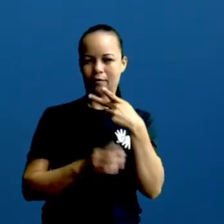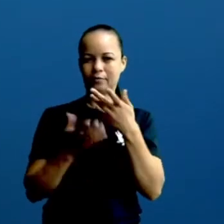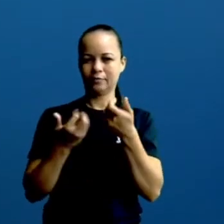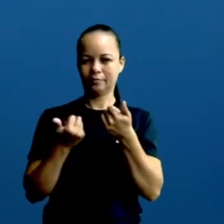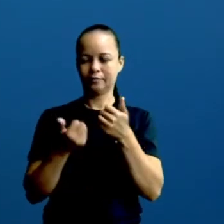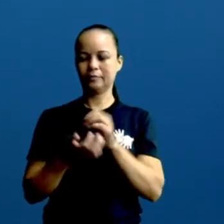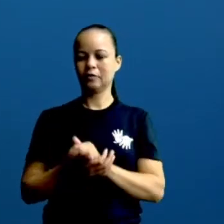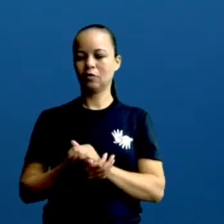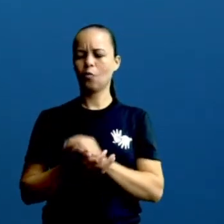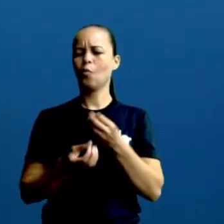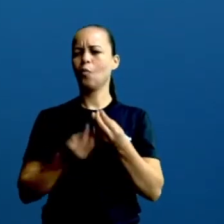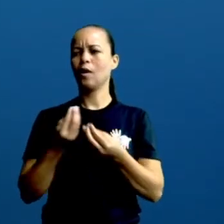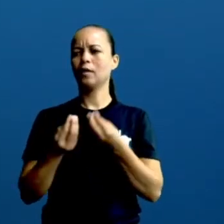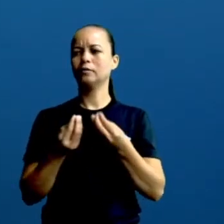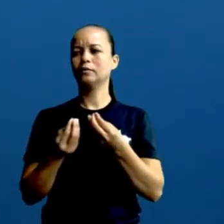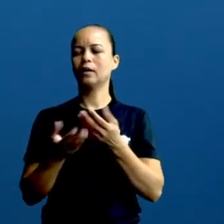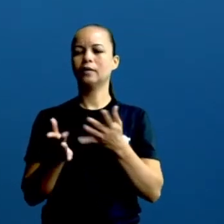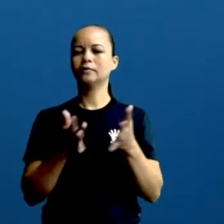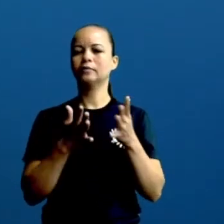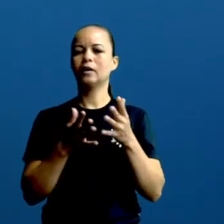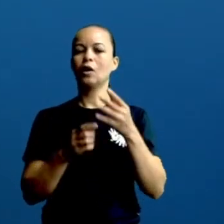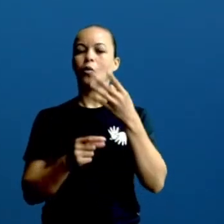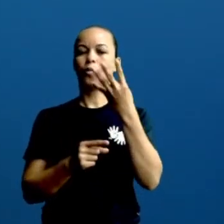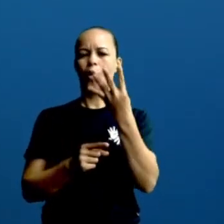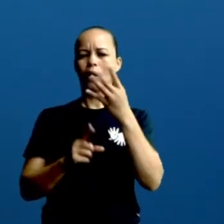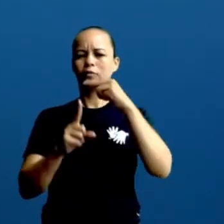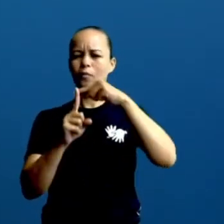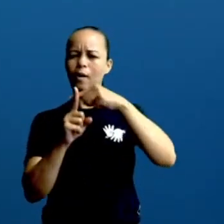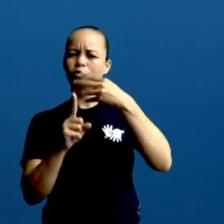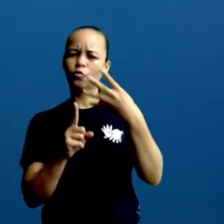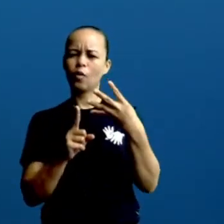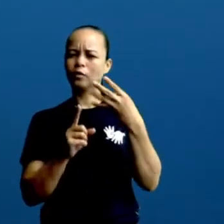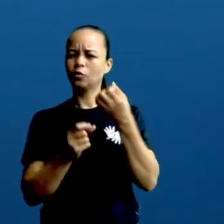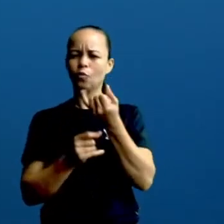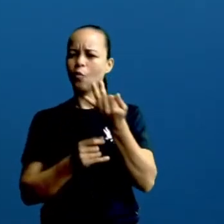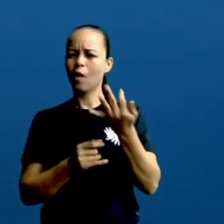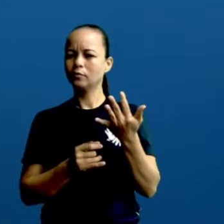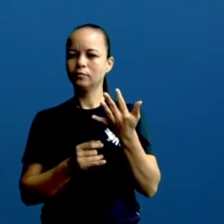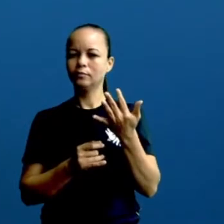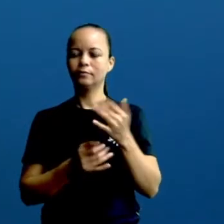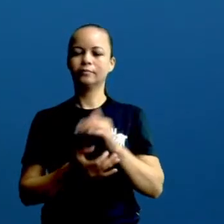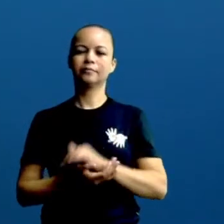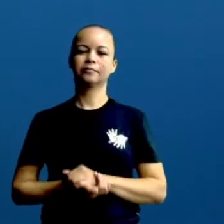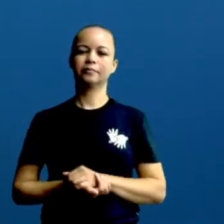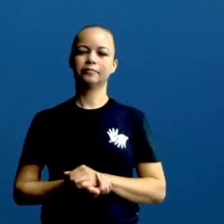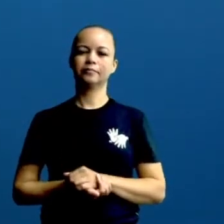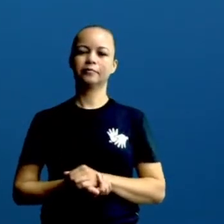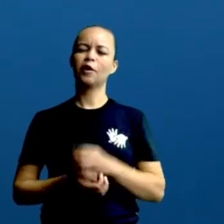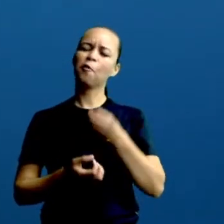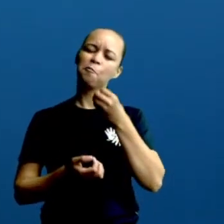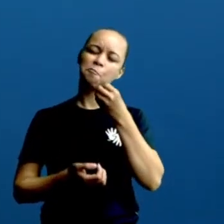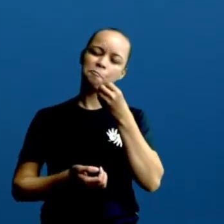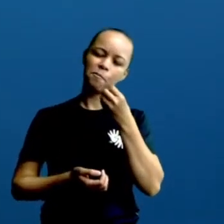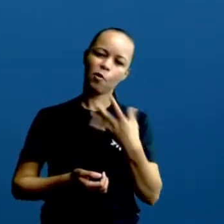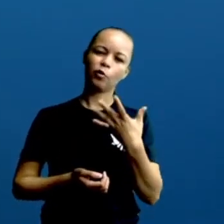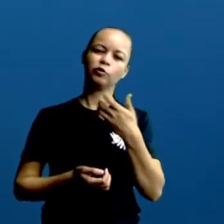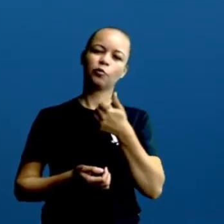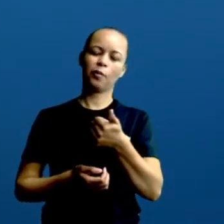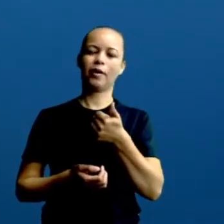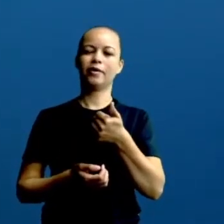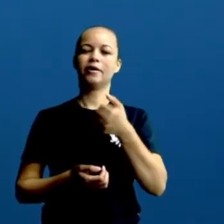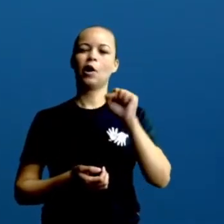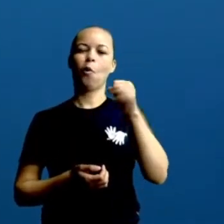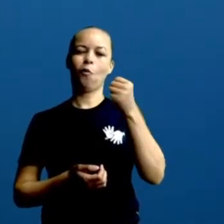quanto é que dá aqui quatro mais quatro muito bem